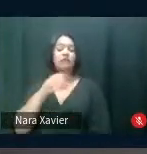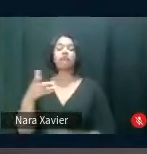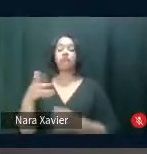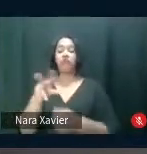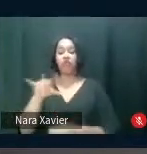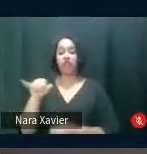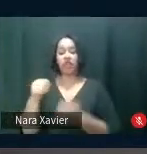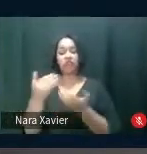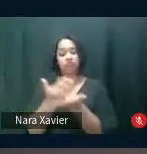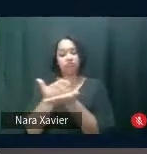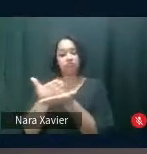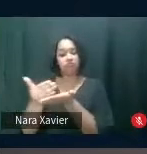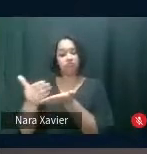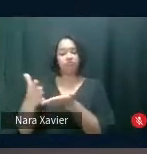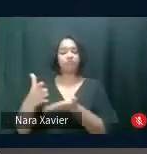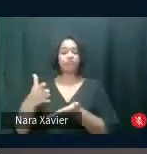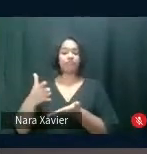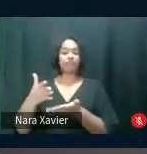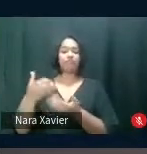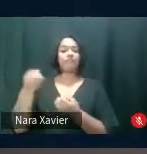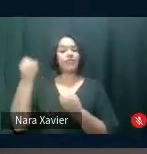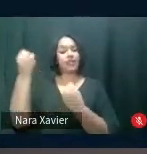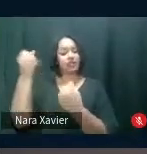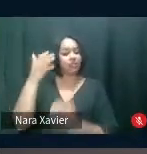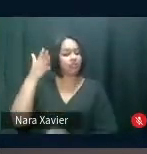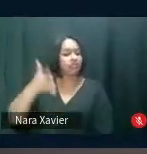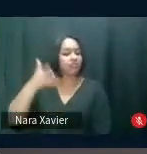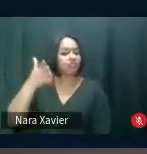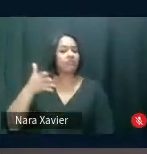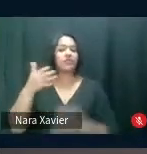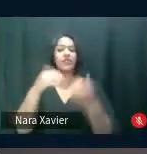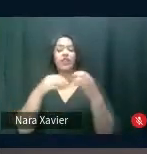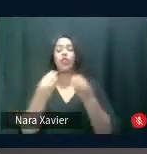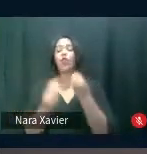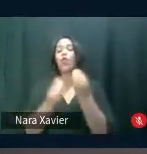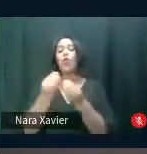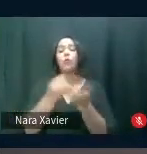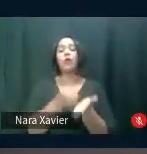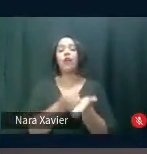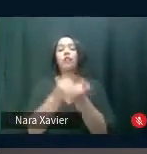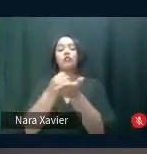com a sua fala e a contribuição com o nosso trabalho, tá?